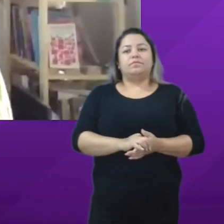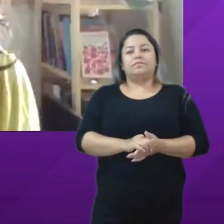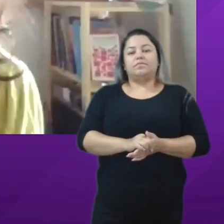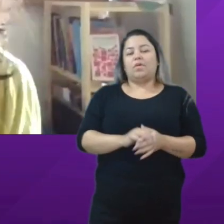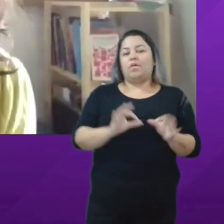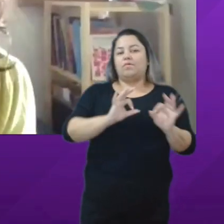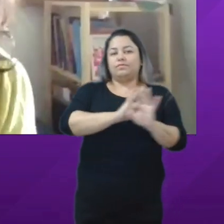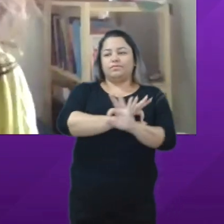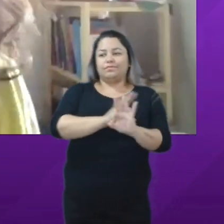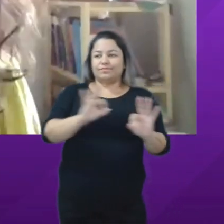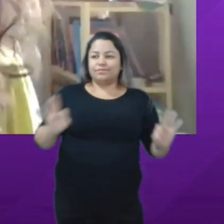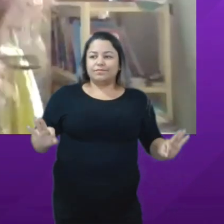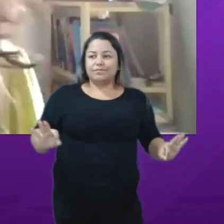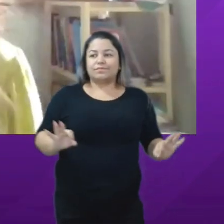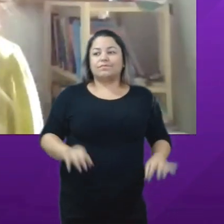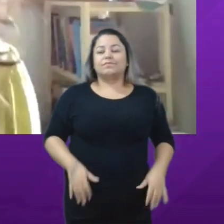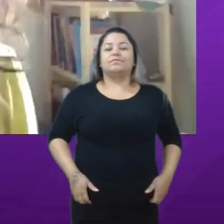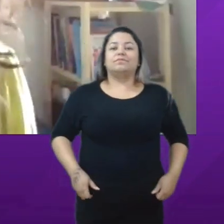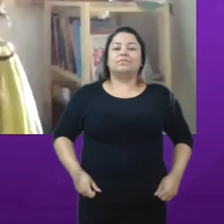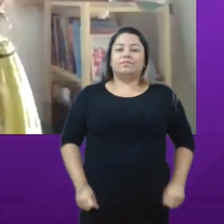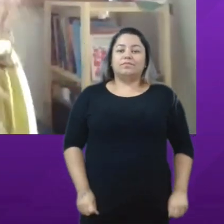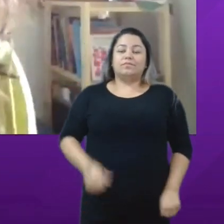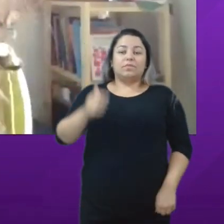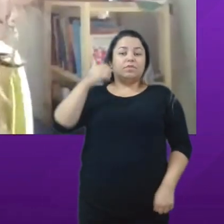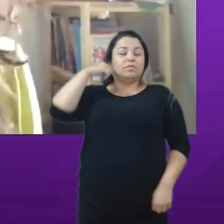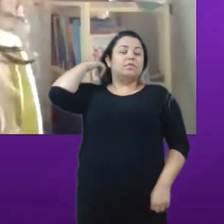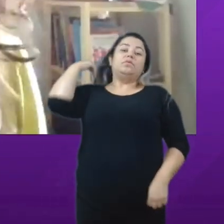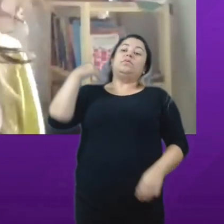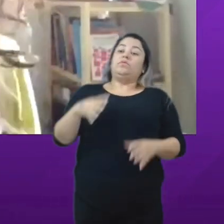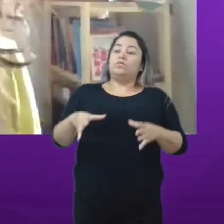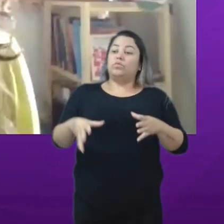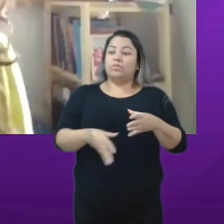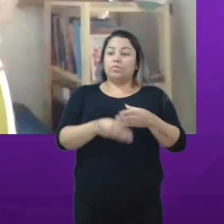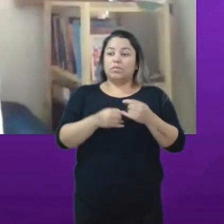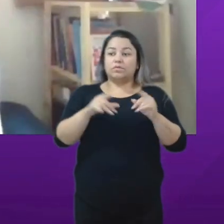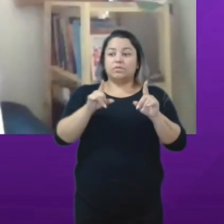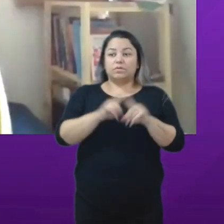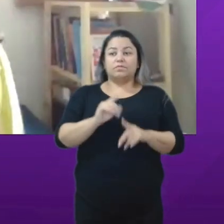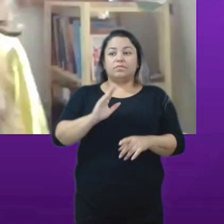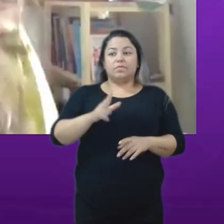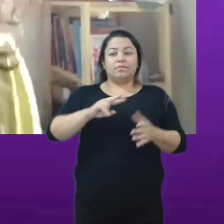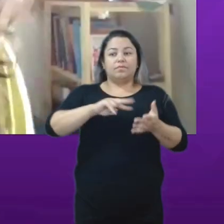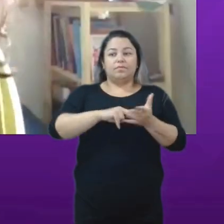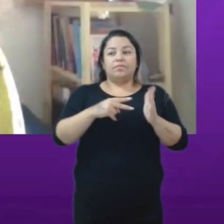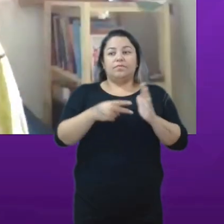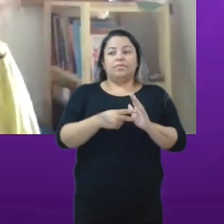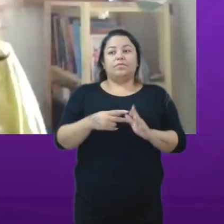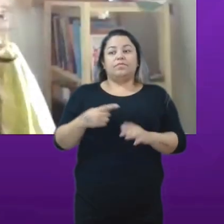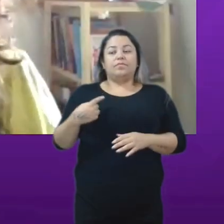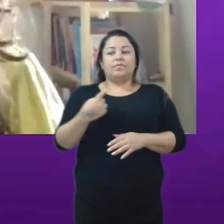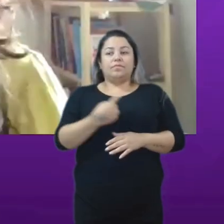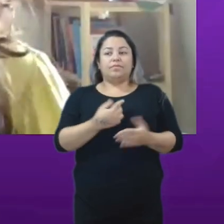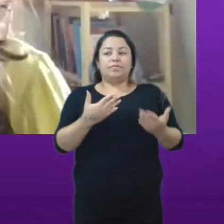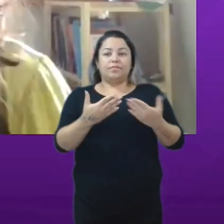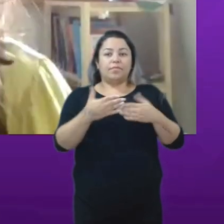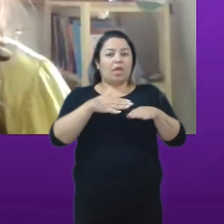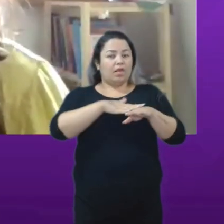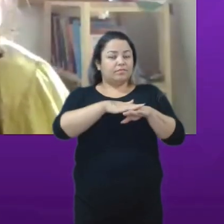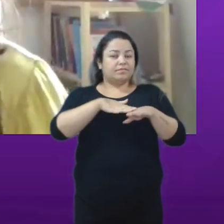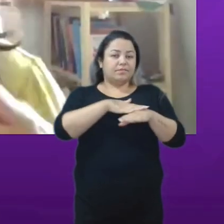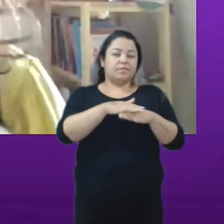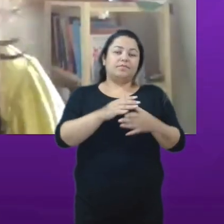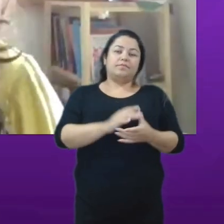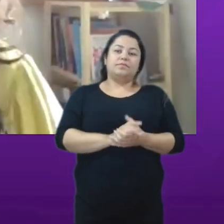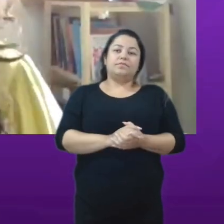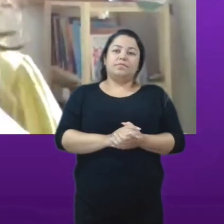Perfeito. A Tati trouxe várias questões e a Evelyn também já, então significa que nosso papo vai ser bem acalorado. Assim,